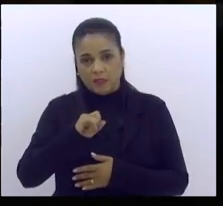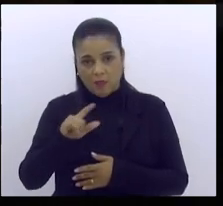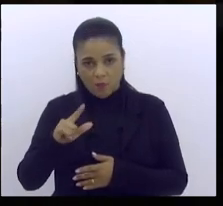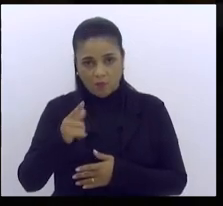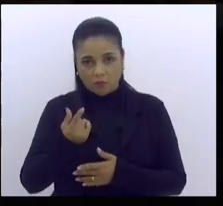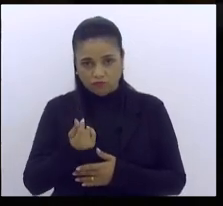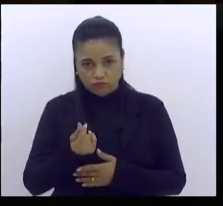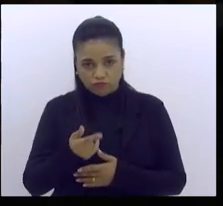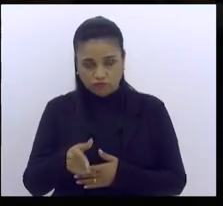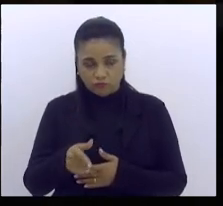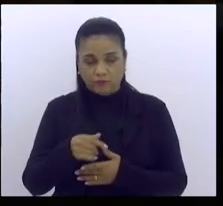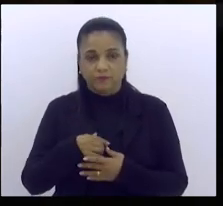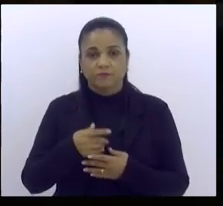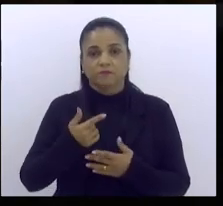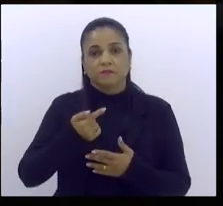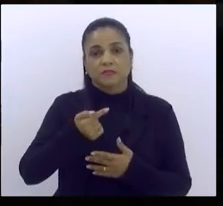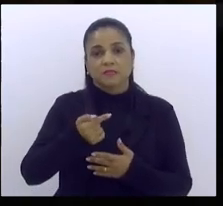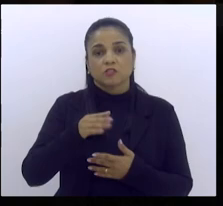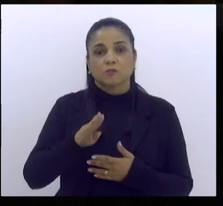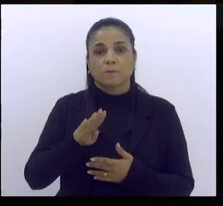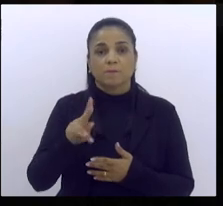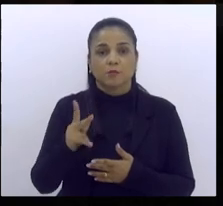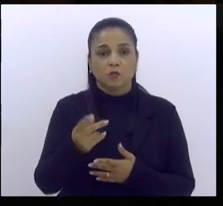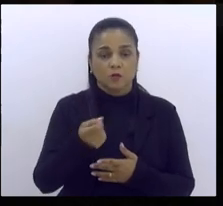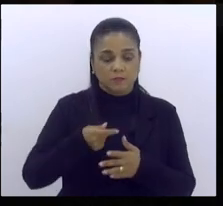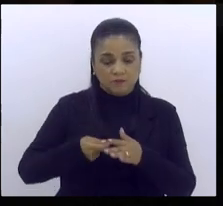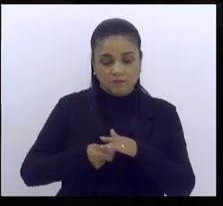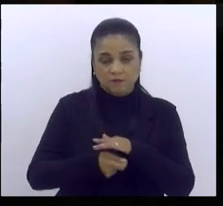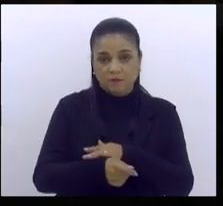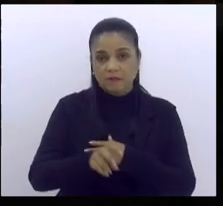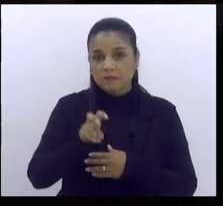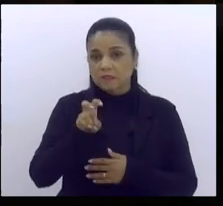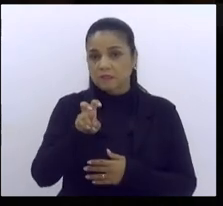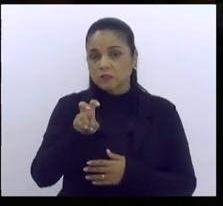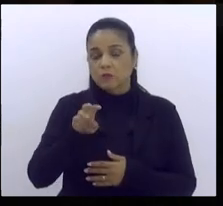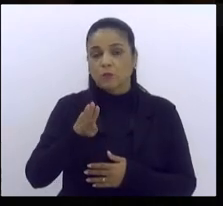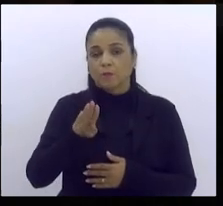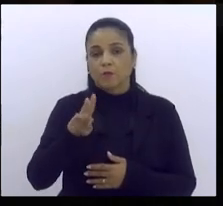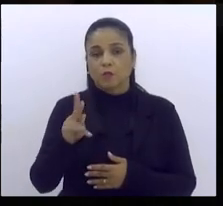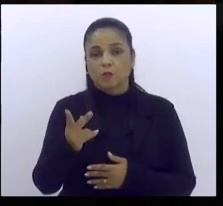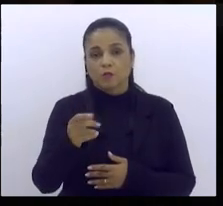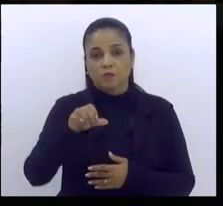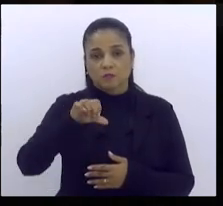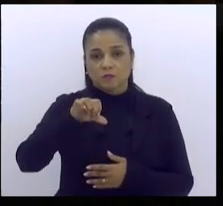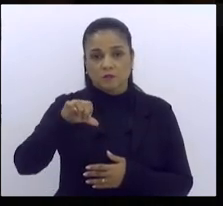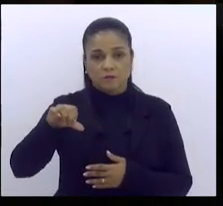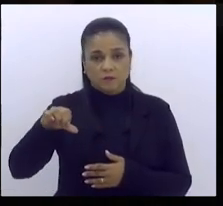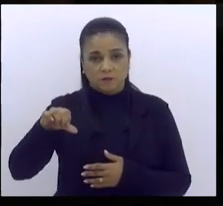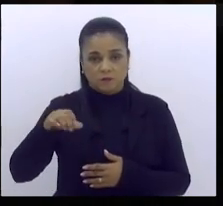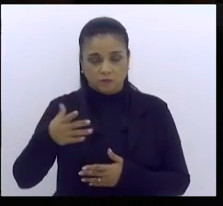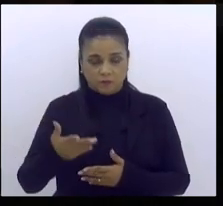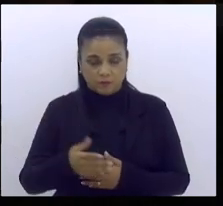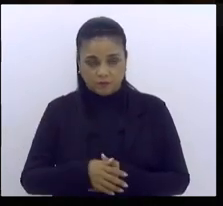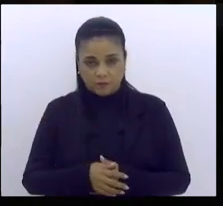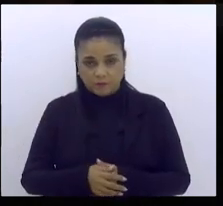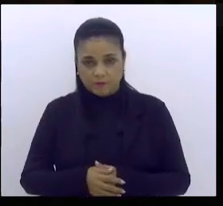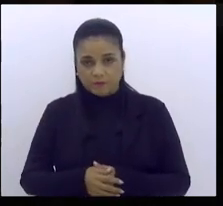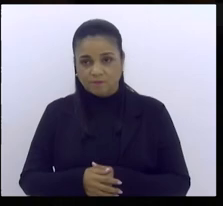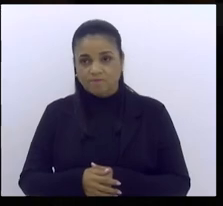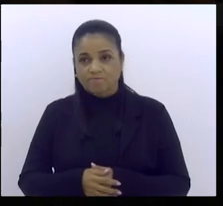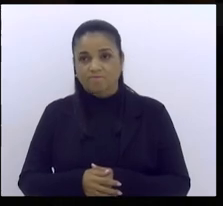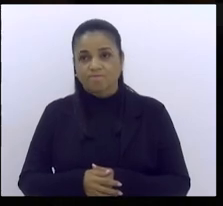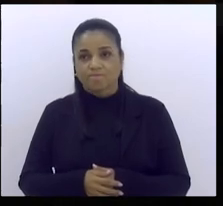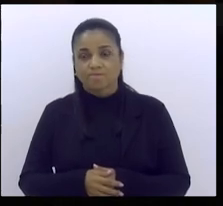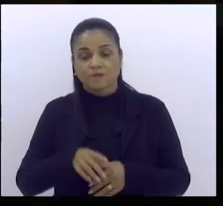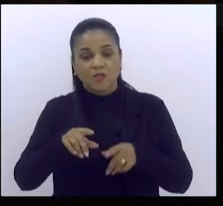bilhões. E o investimento, 5 bilhões e 900. Esses são os grandes números. Né? Então, depois